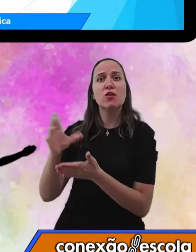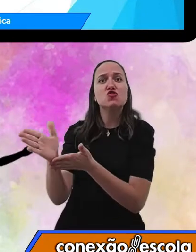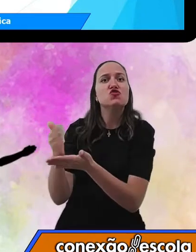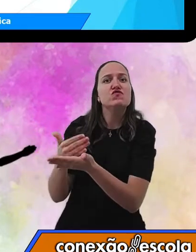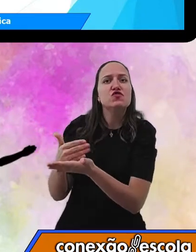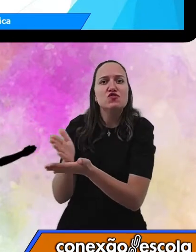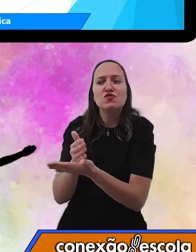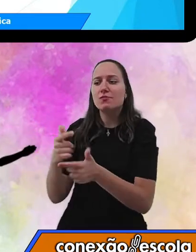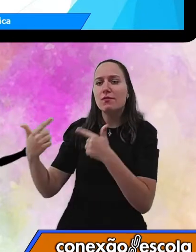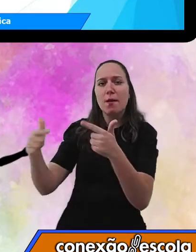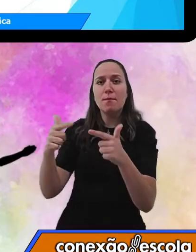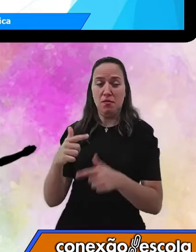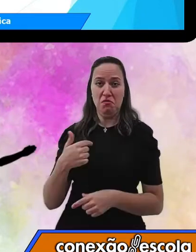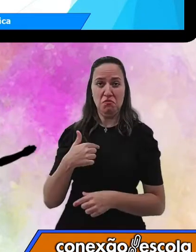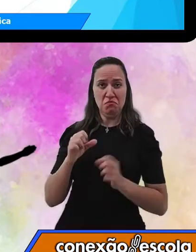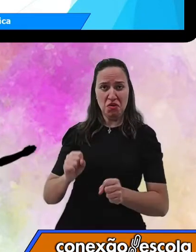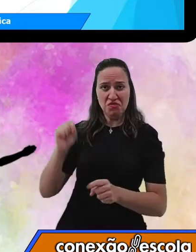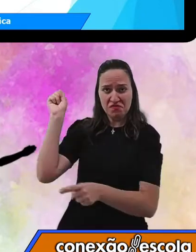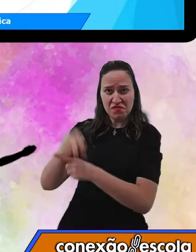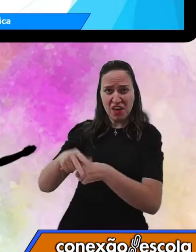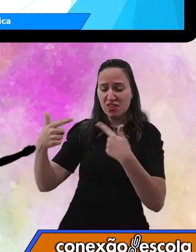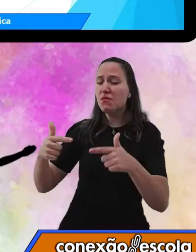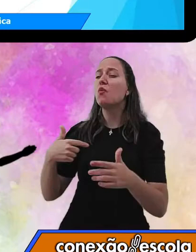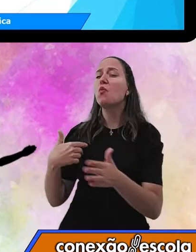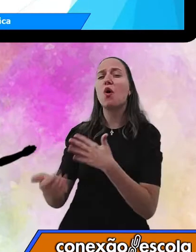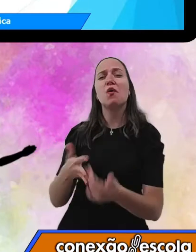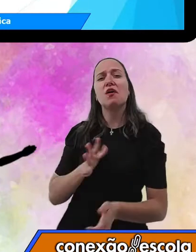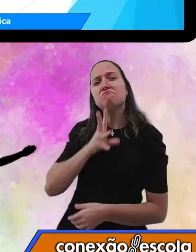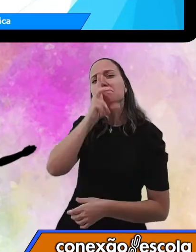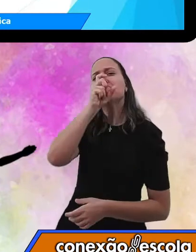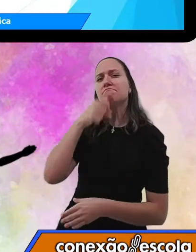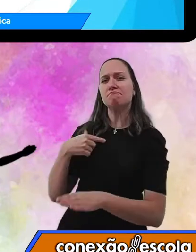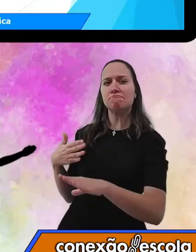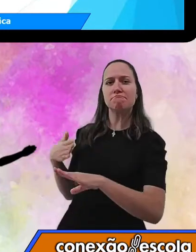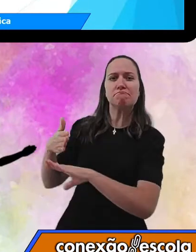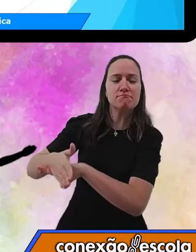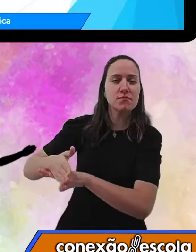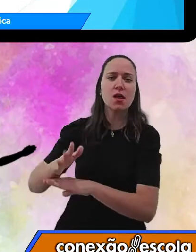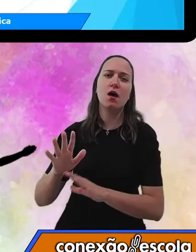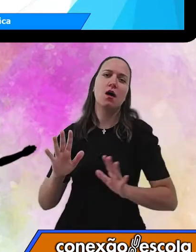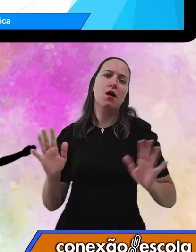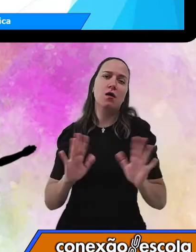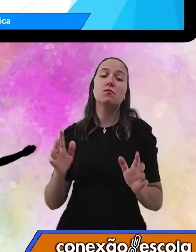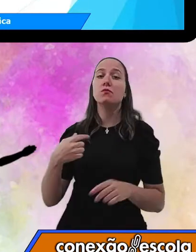não pode chegar lá pedindo qualquer coisa, qualquer posição. Você tem que mostrar que é